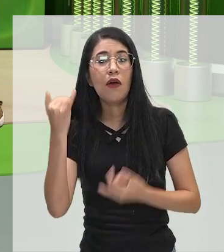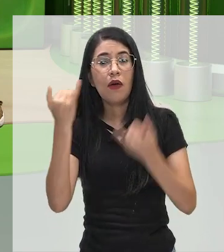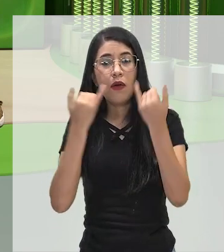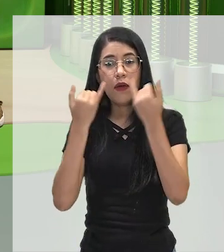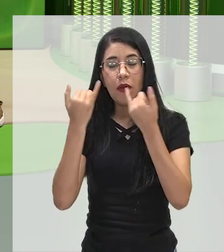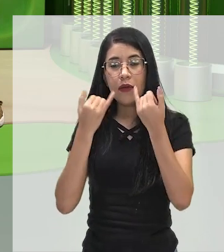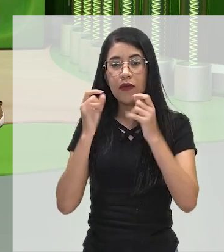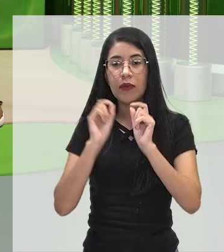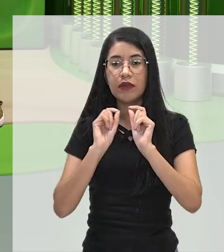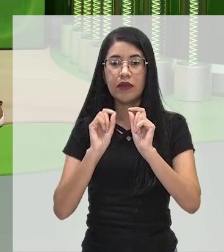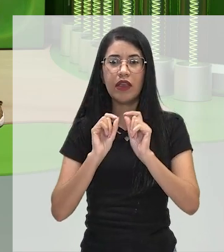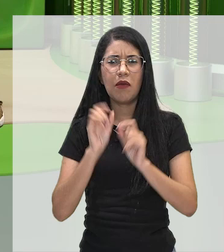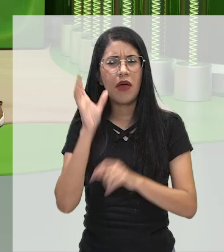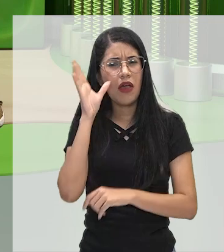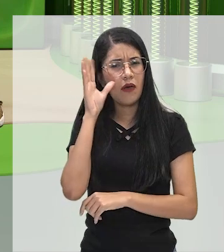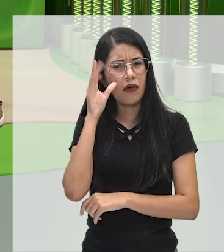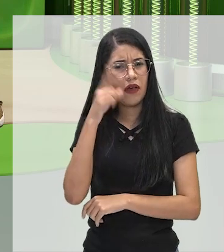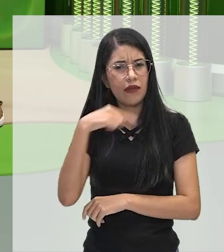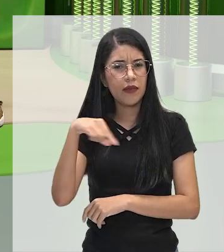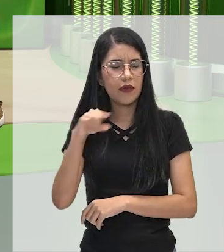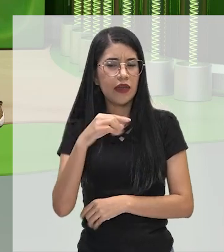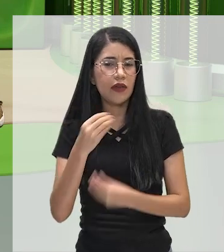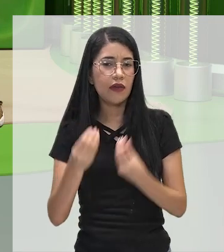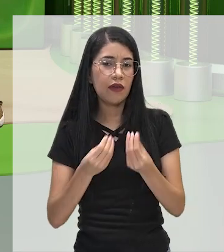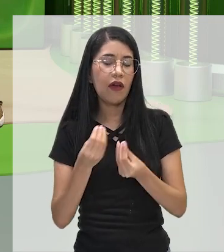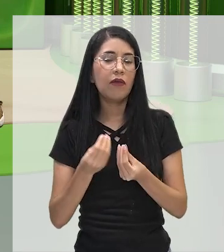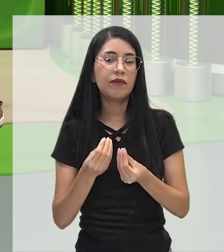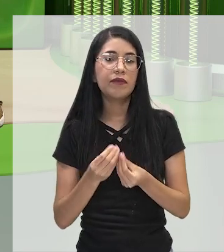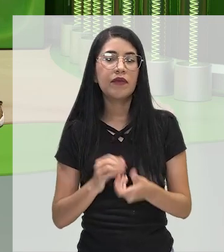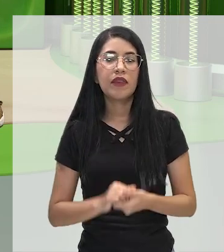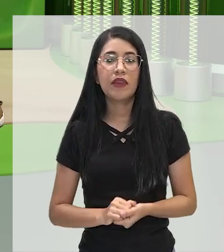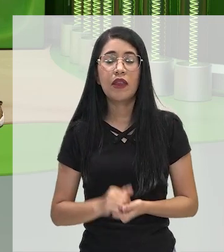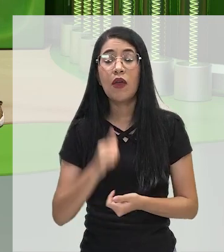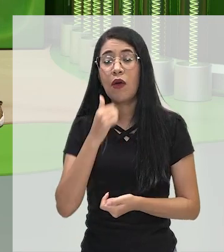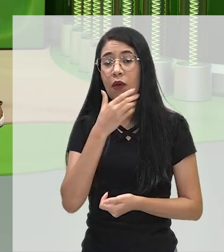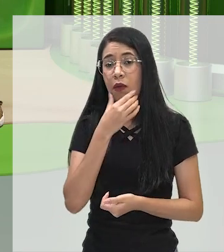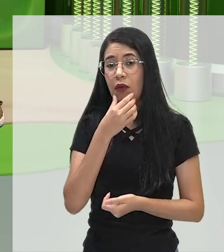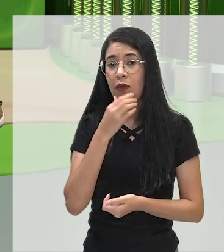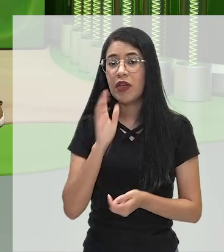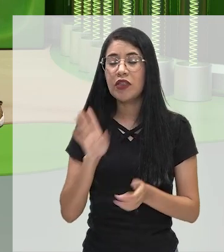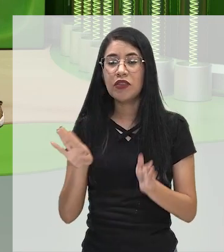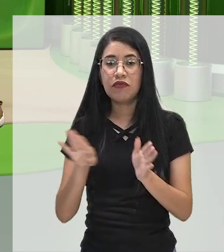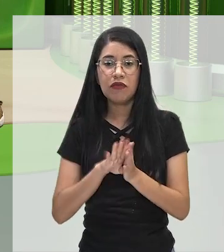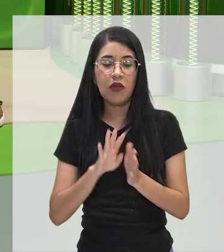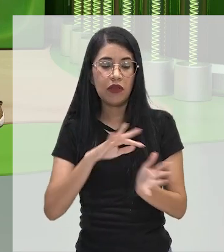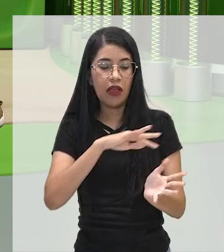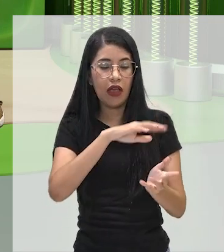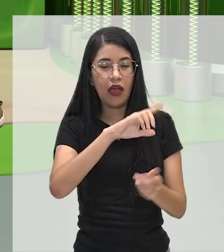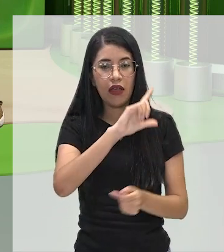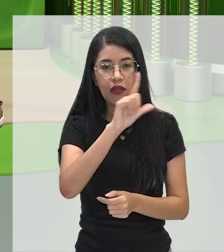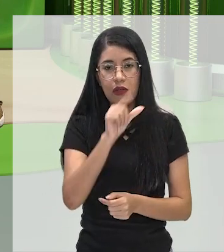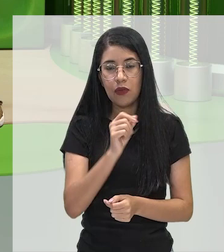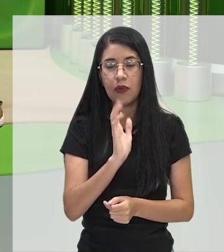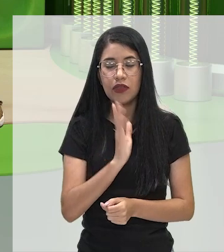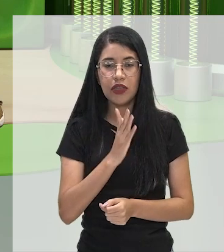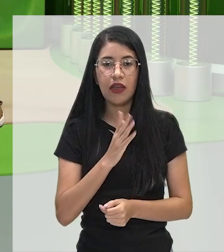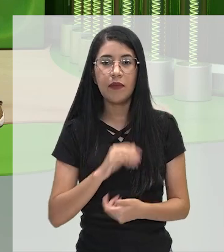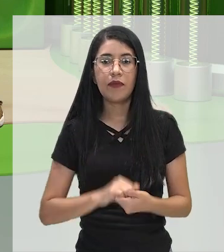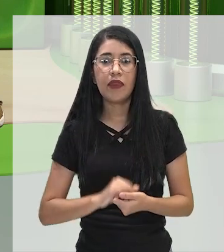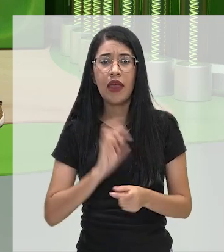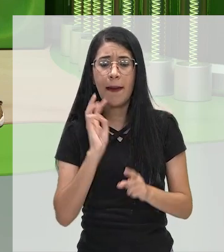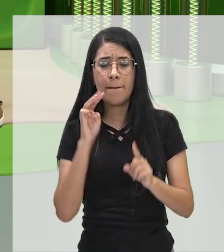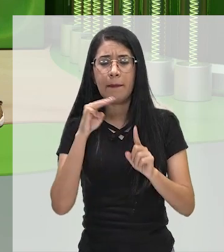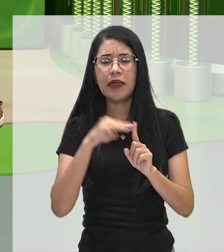informação, né, que até como uma curiosidade, para a gente ver que o homem ele já esteve na Lua, né? E existiu uma missão, né? A primeira missão